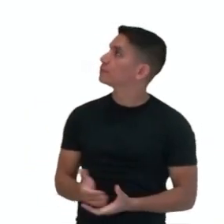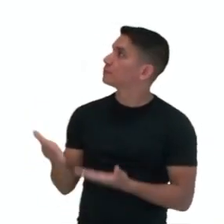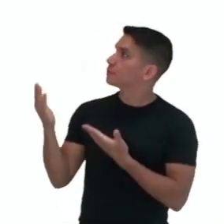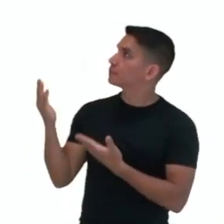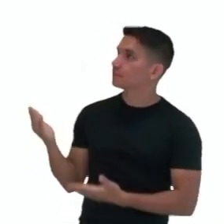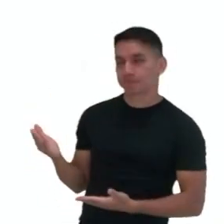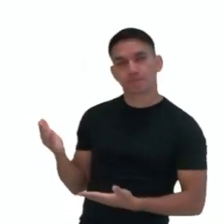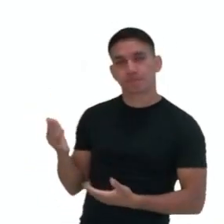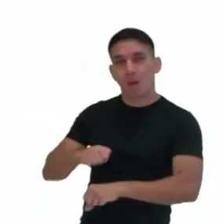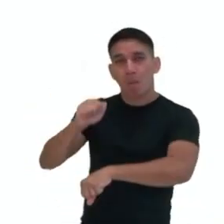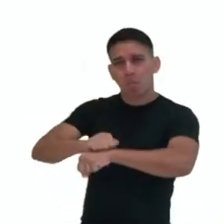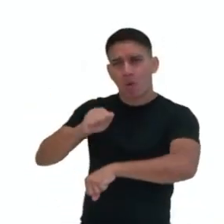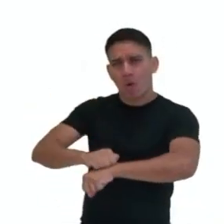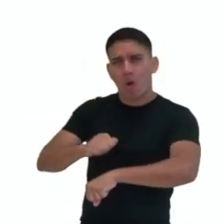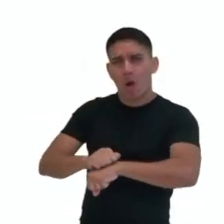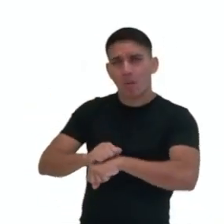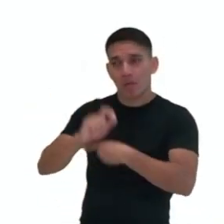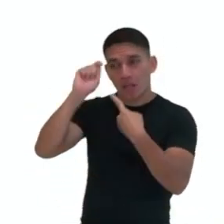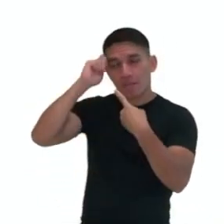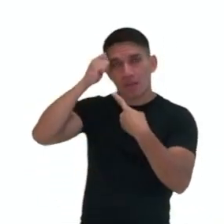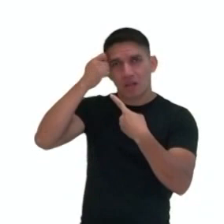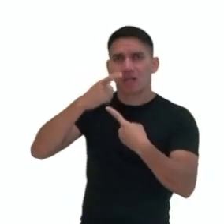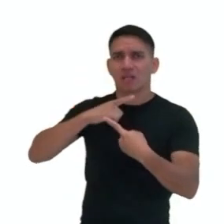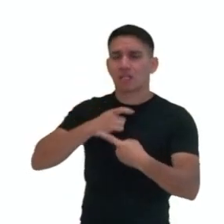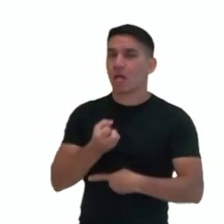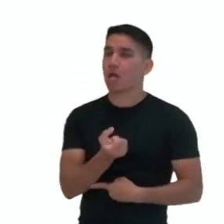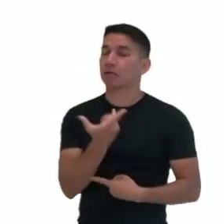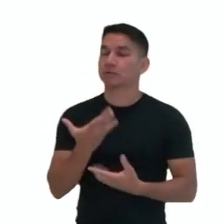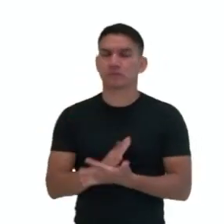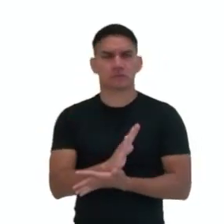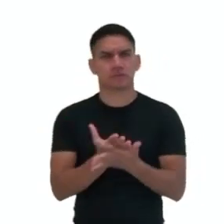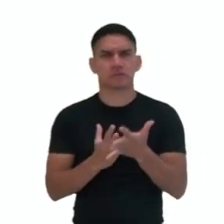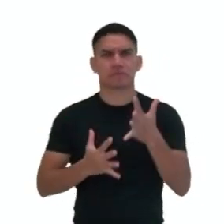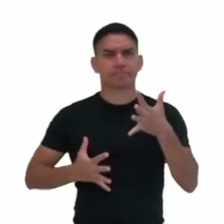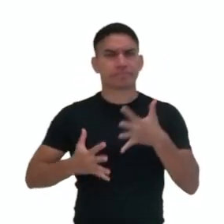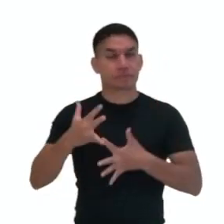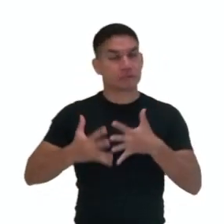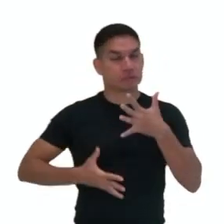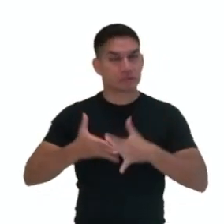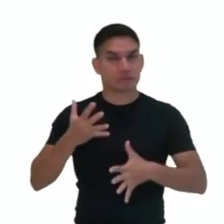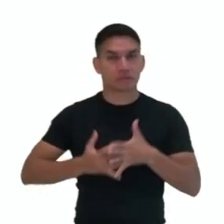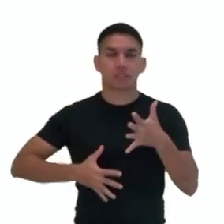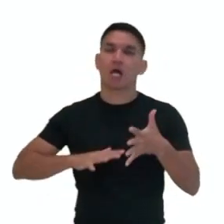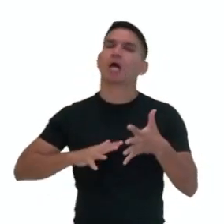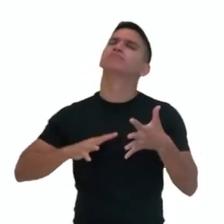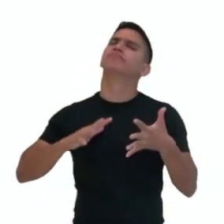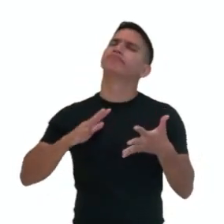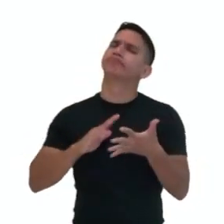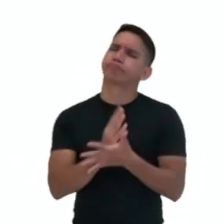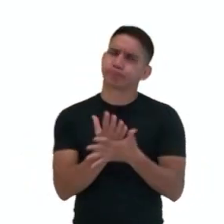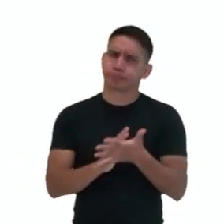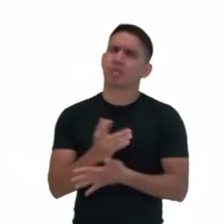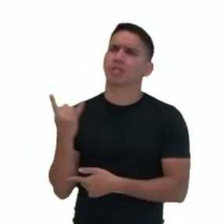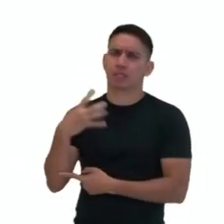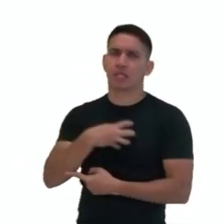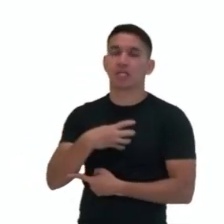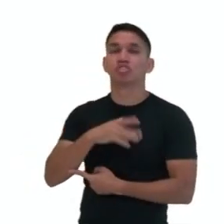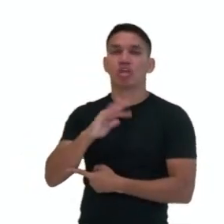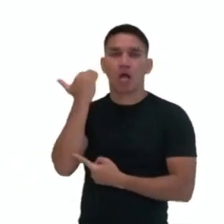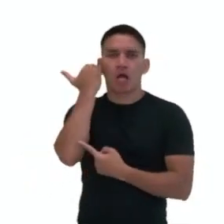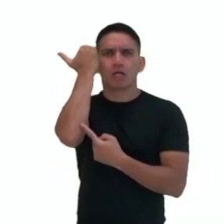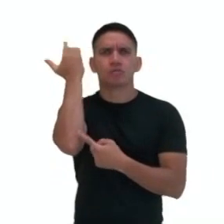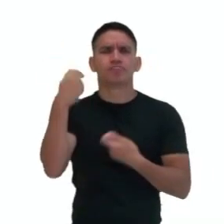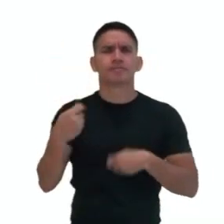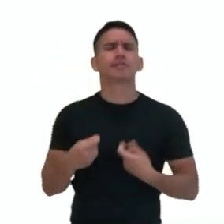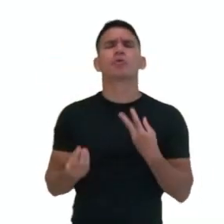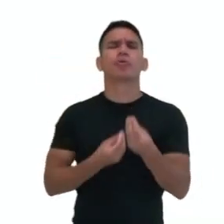Geni muitos conflitos interiores. Já adulta, continuou enfrentando barreiras impostas pela sua cor. Para vencê-las, traçou